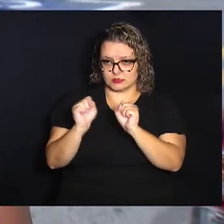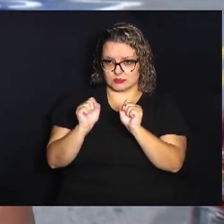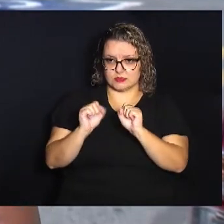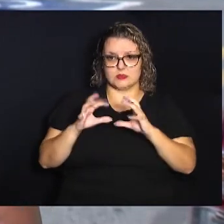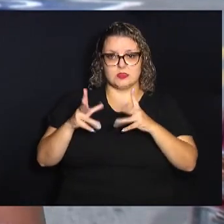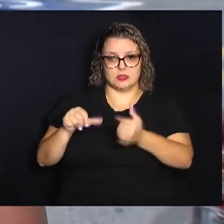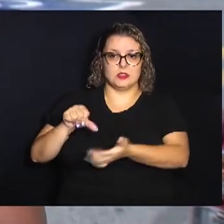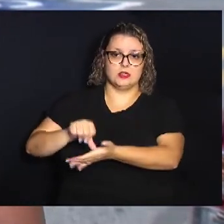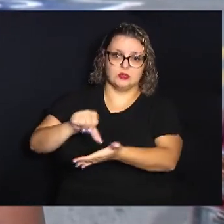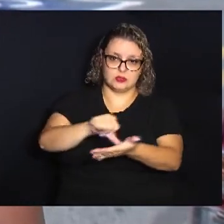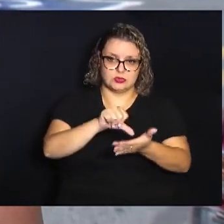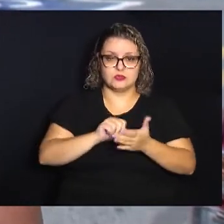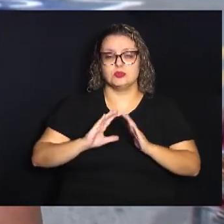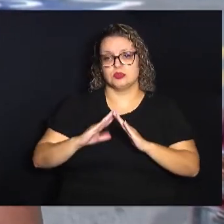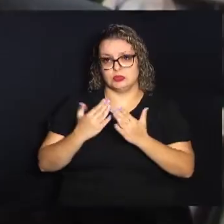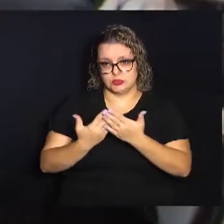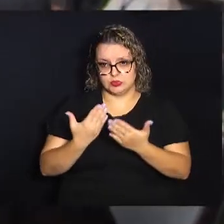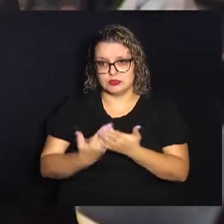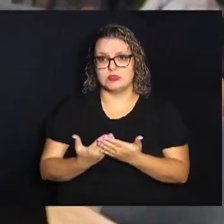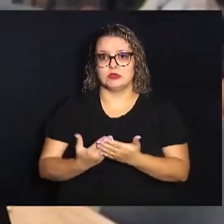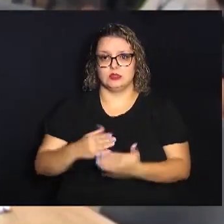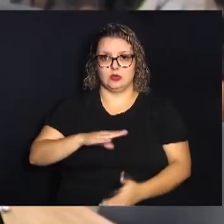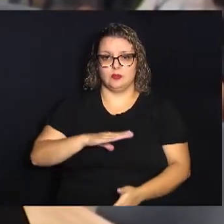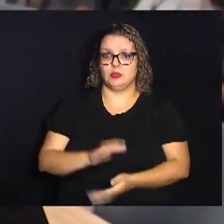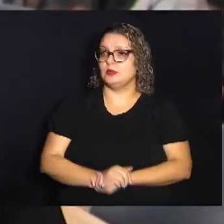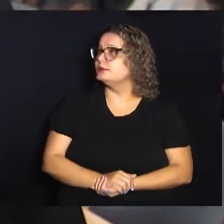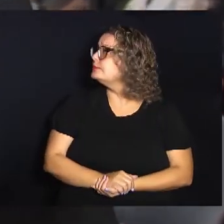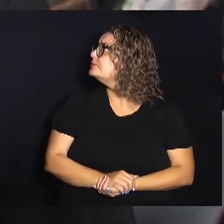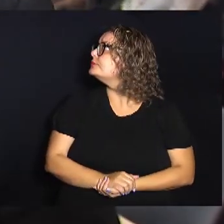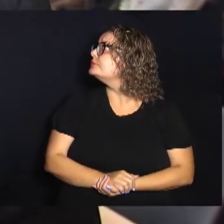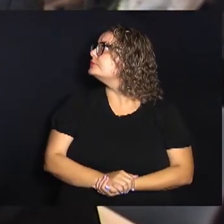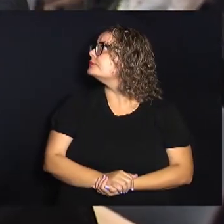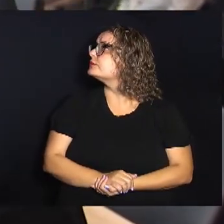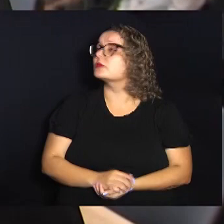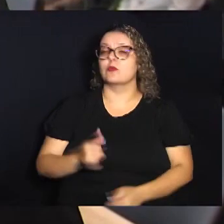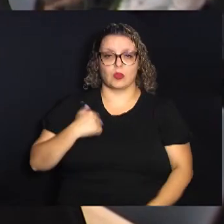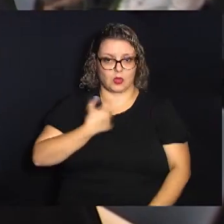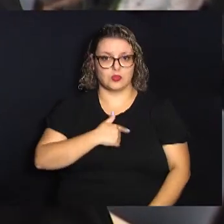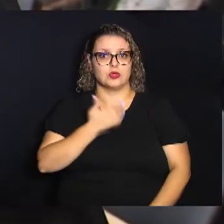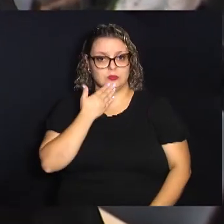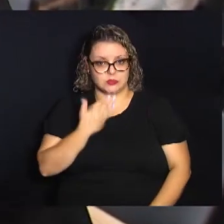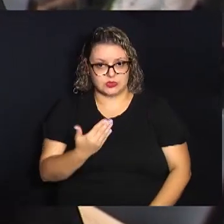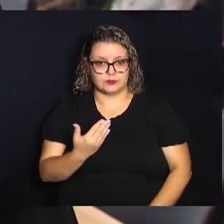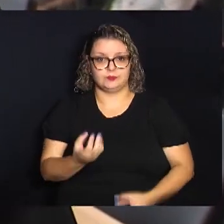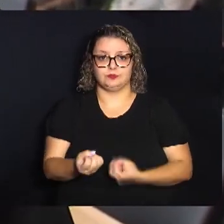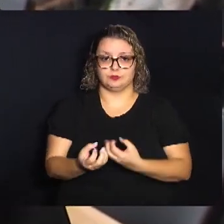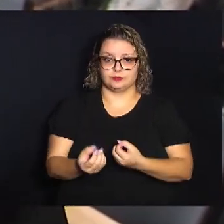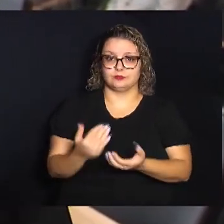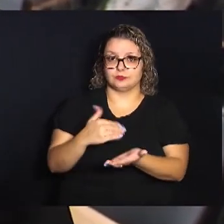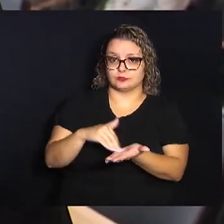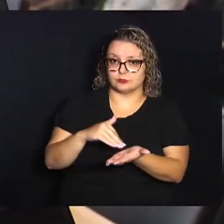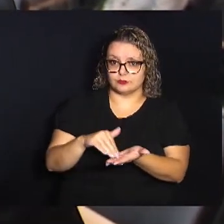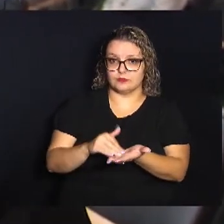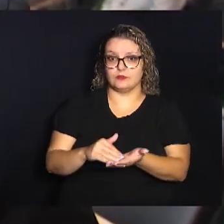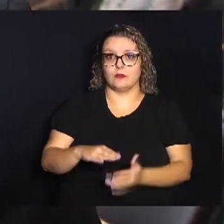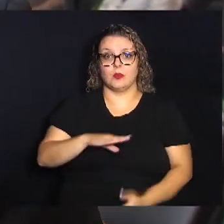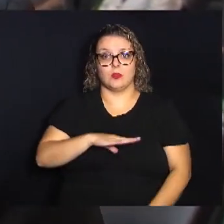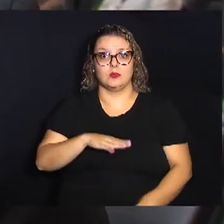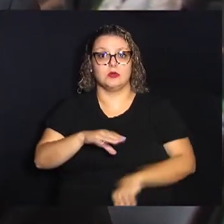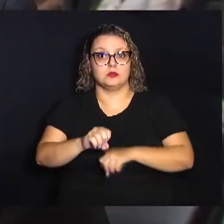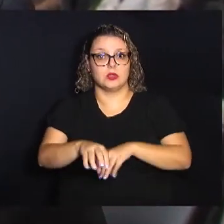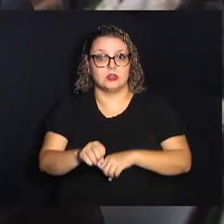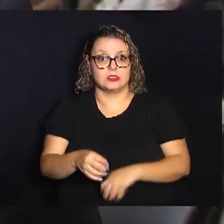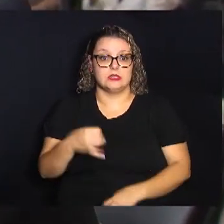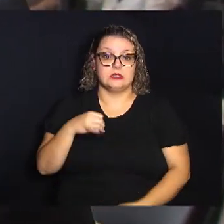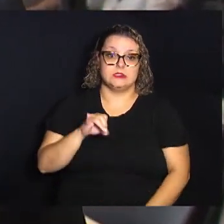em todas as escolas municipais. Nós estamos pedindo informações para a Secretaria Municipal de Educação para saber se